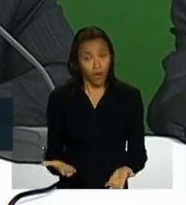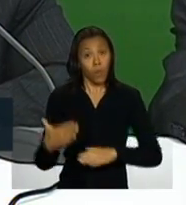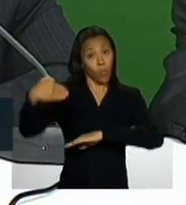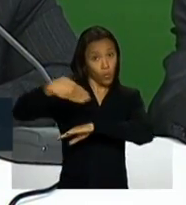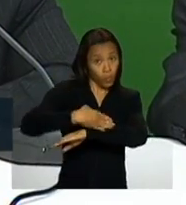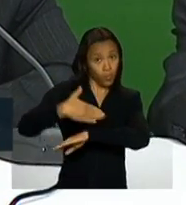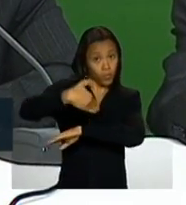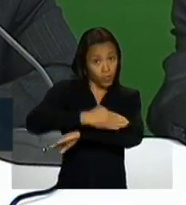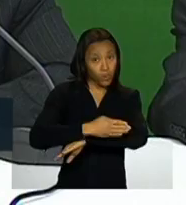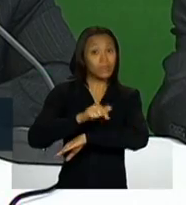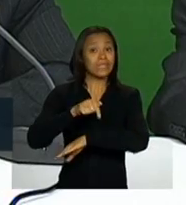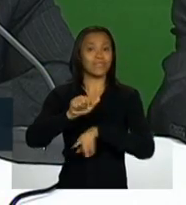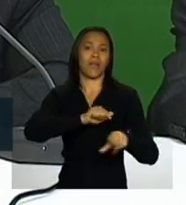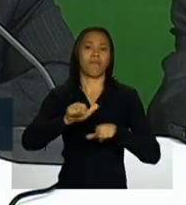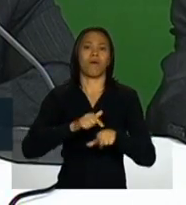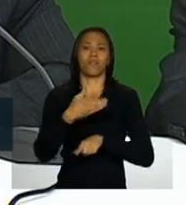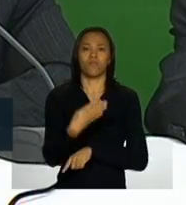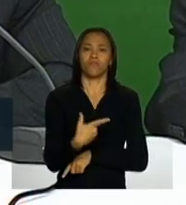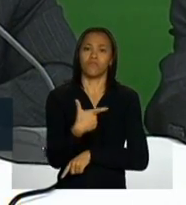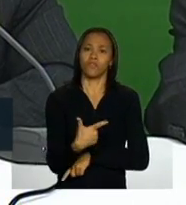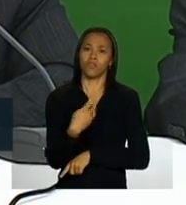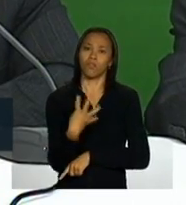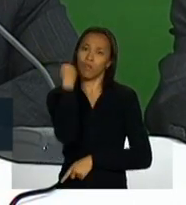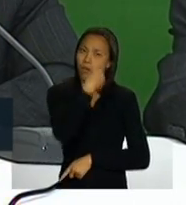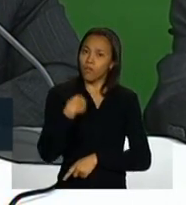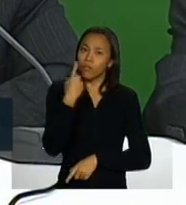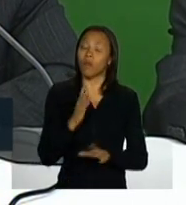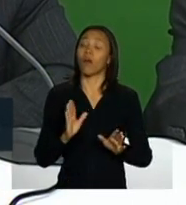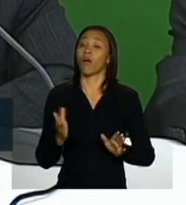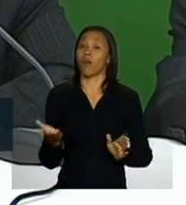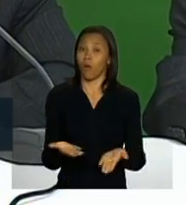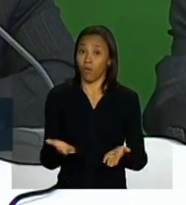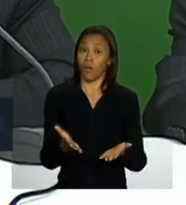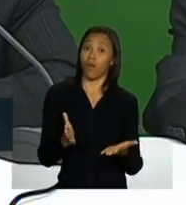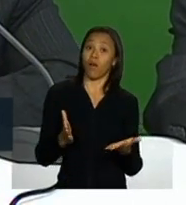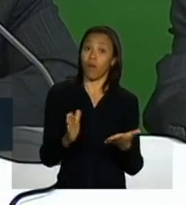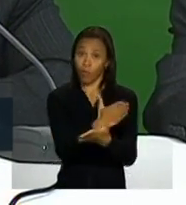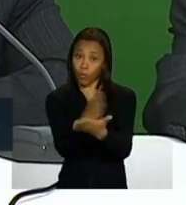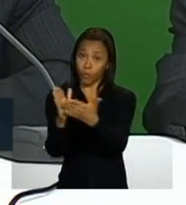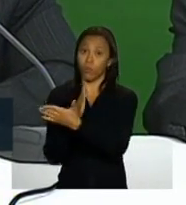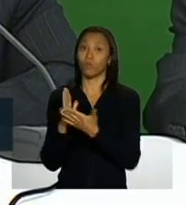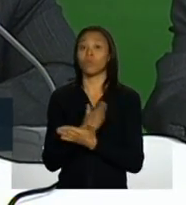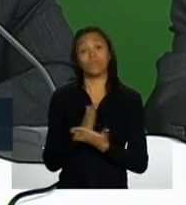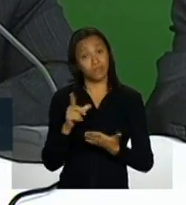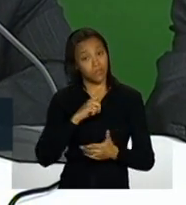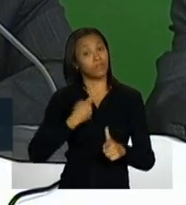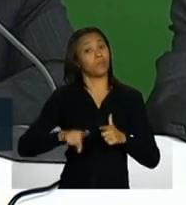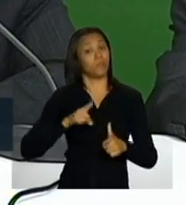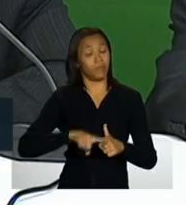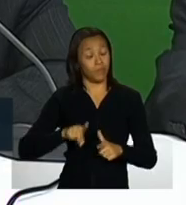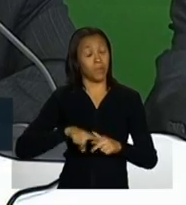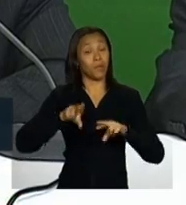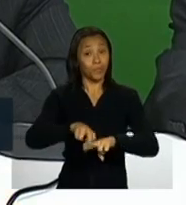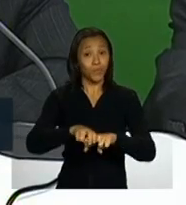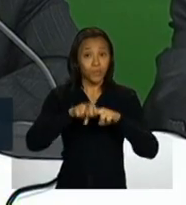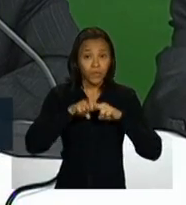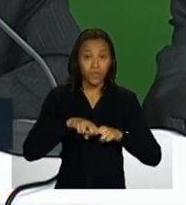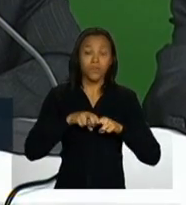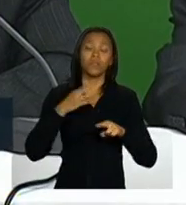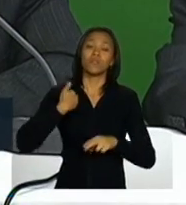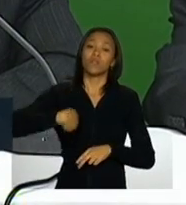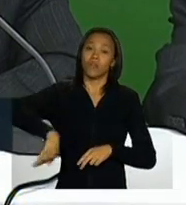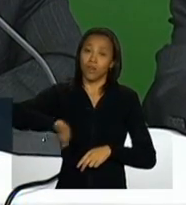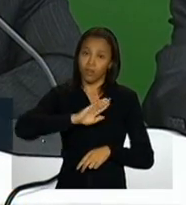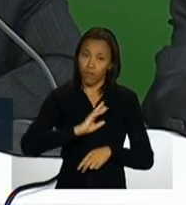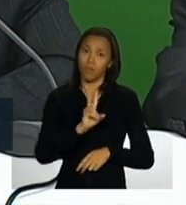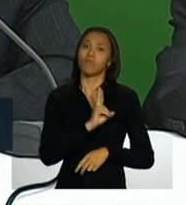horas. O porto trabalha 24 horas. Agora, alguns anuentes têm esse problema. É por isso que nós